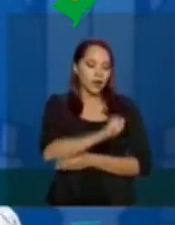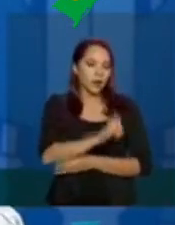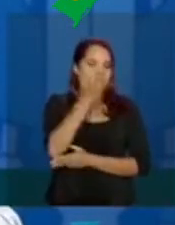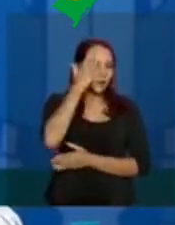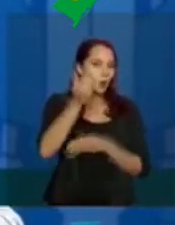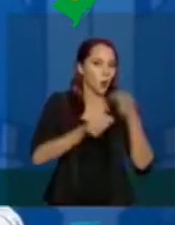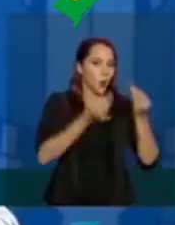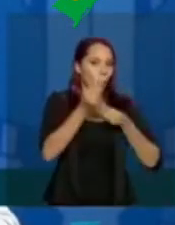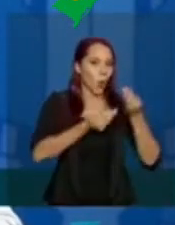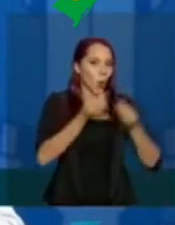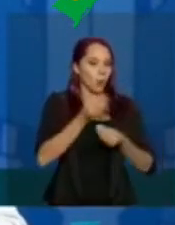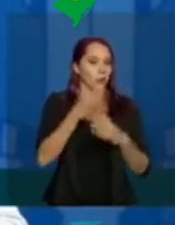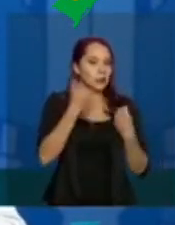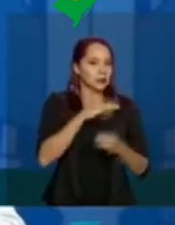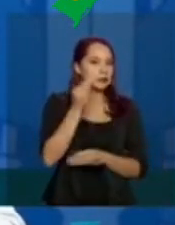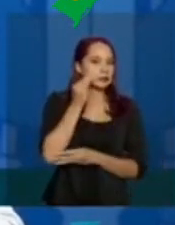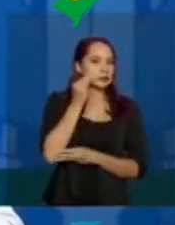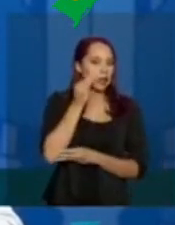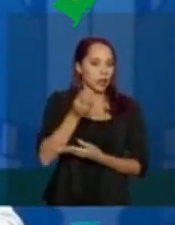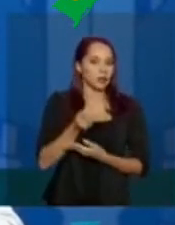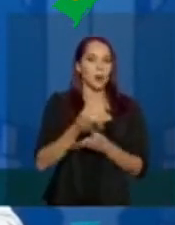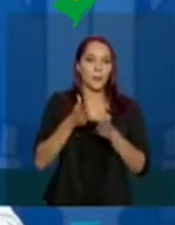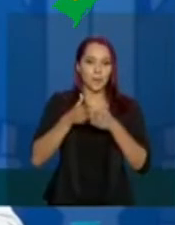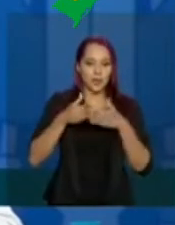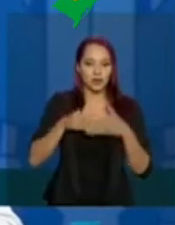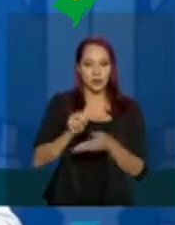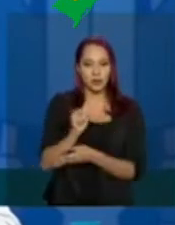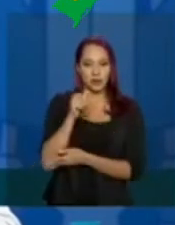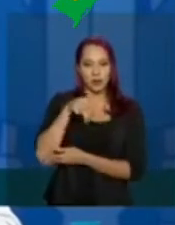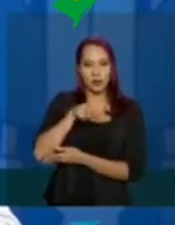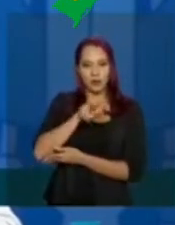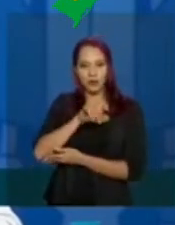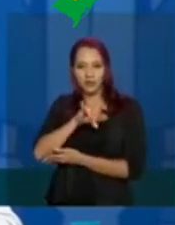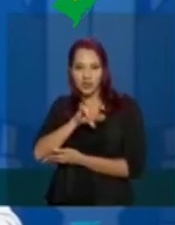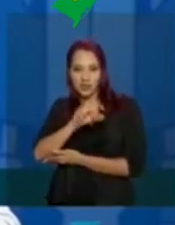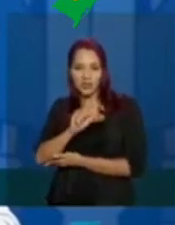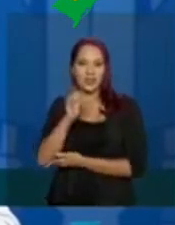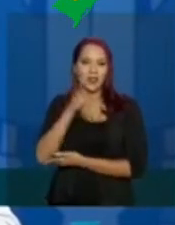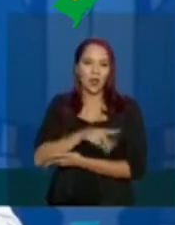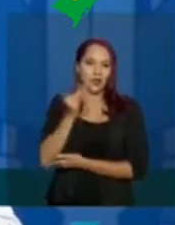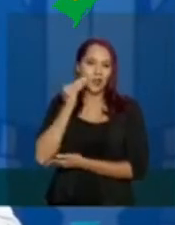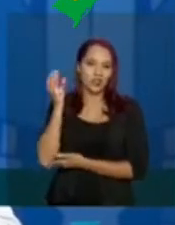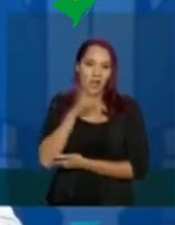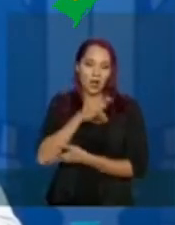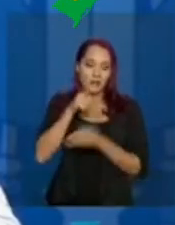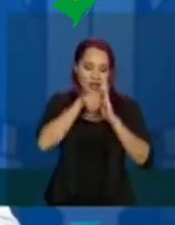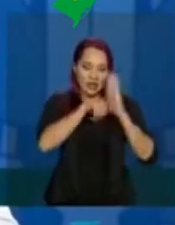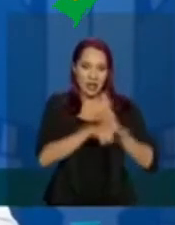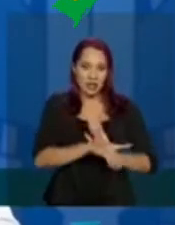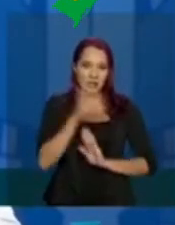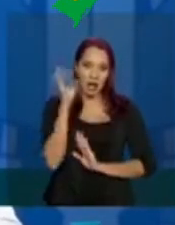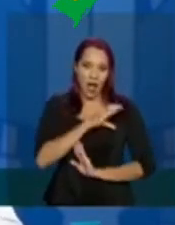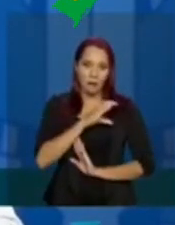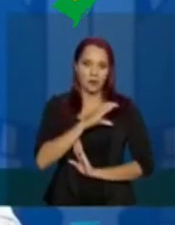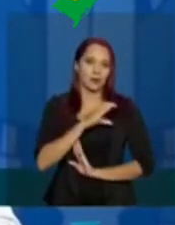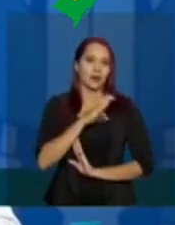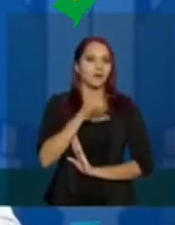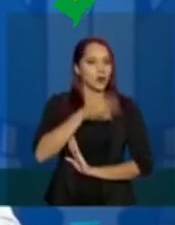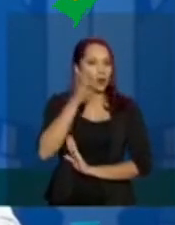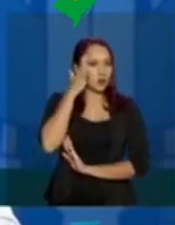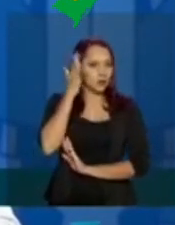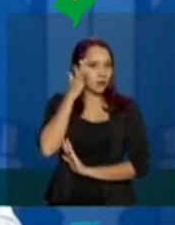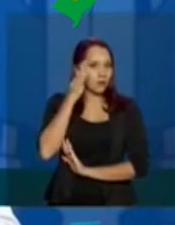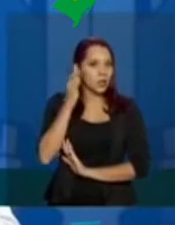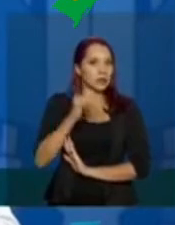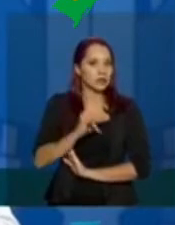que ele funciona, tem que testar. A gente está pedindo para a Anvisa o chamado Fast Track, fazer análise bem rápida para a gente saber se a